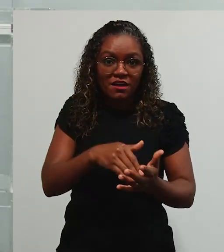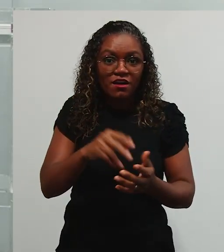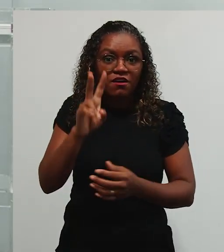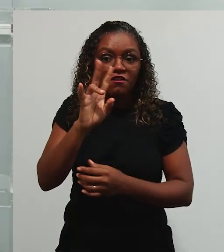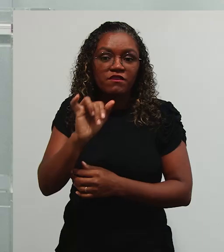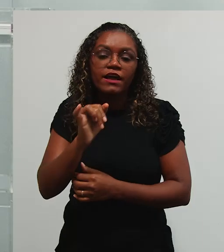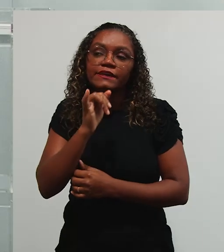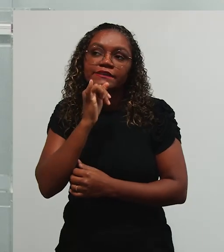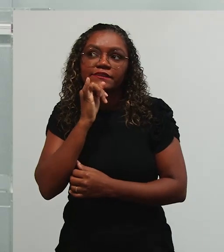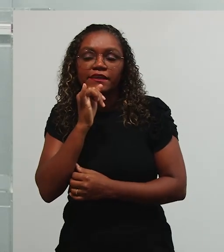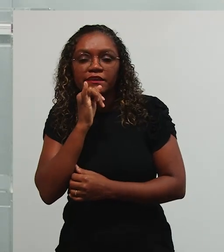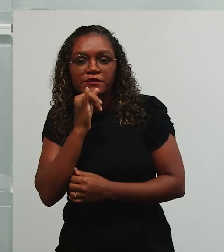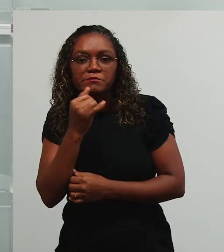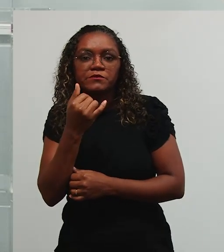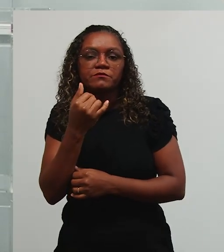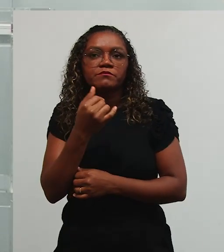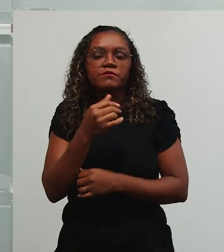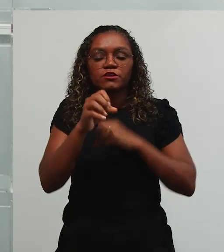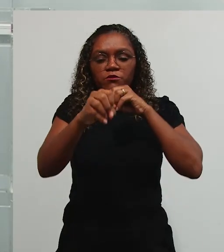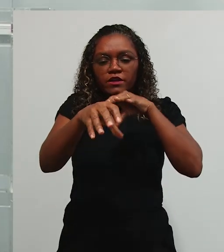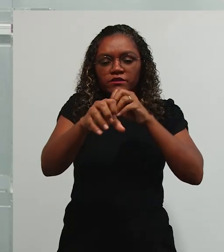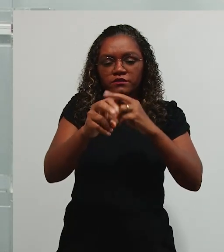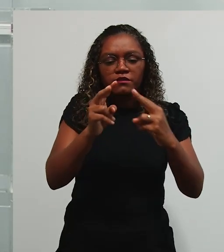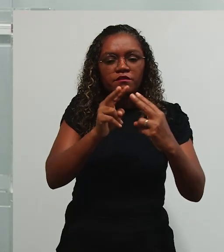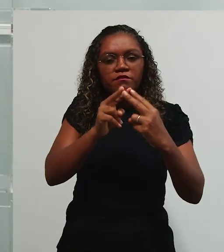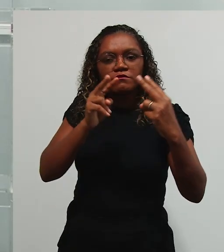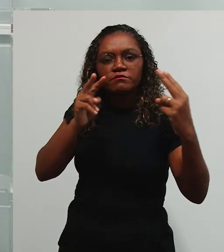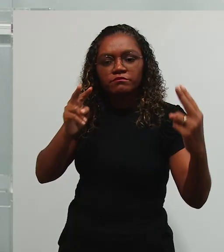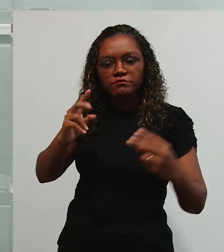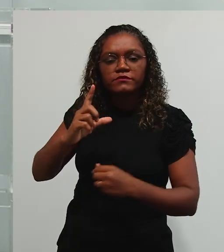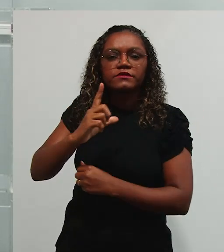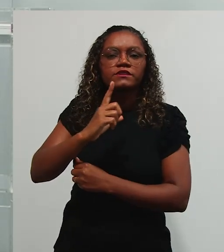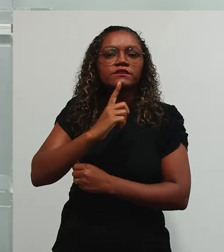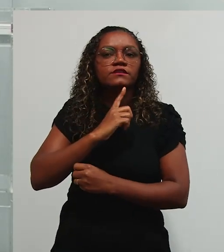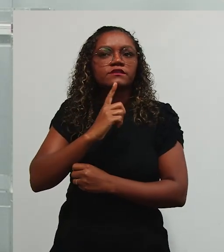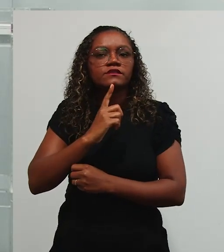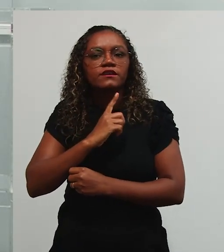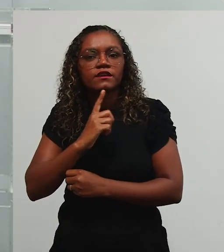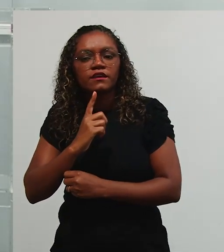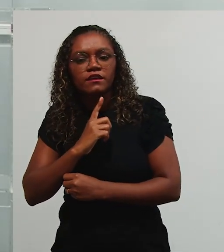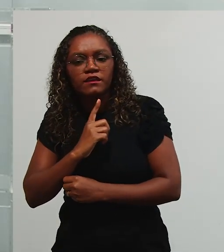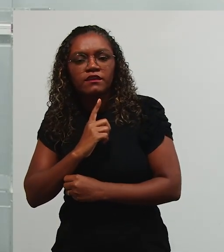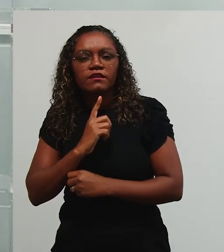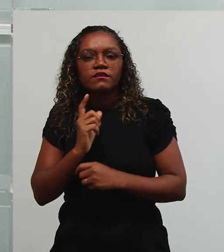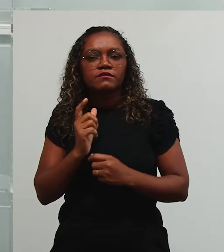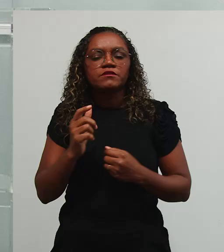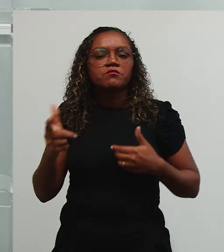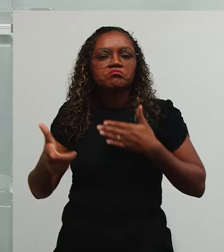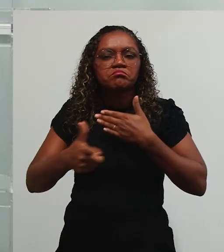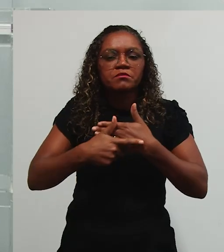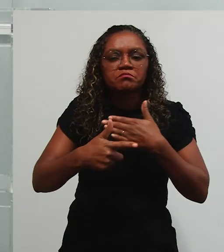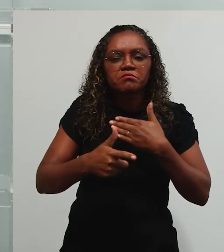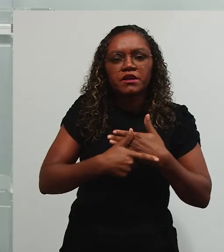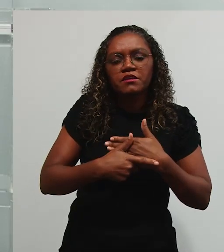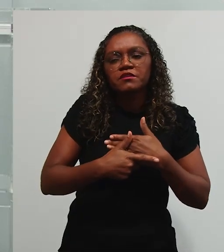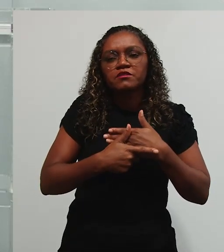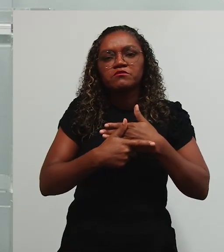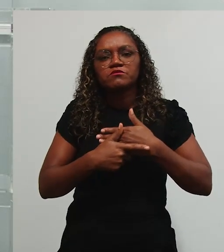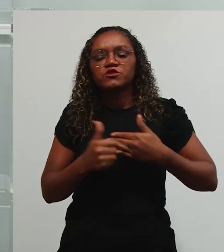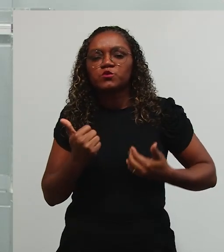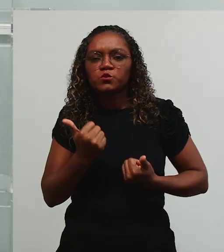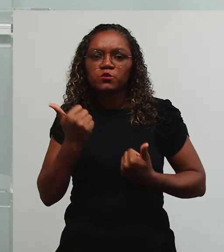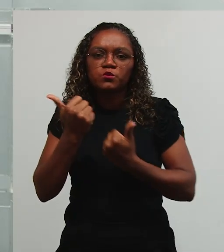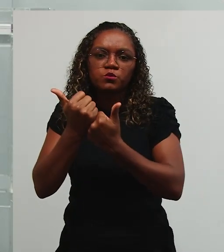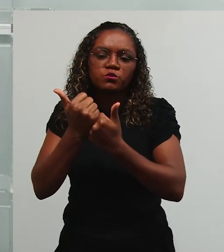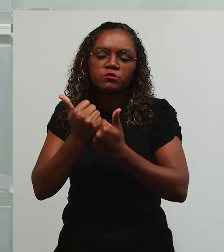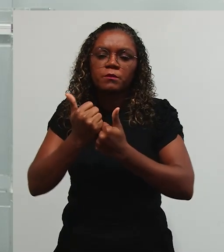que a educação à distância tem o condão de contribuir com a formação de muitos